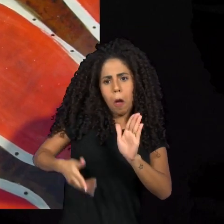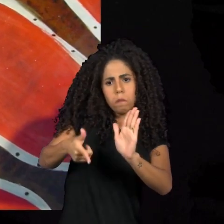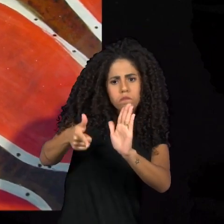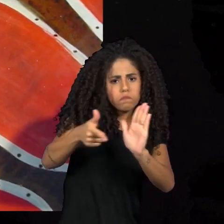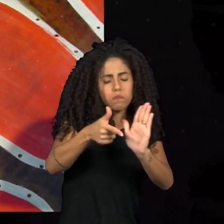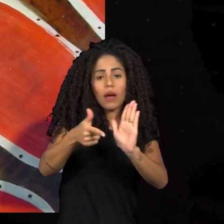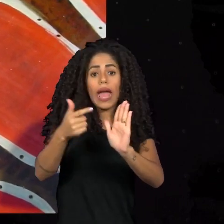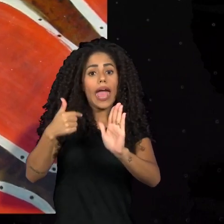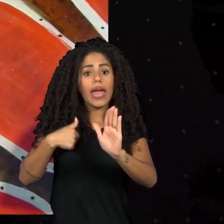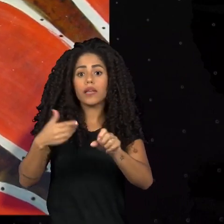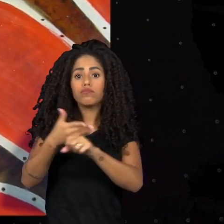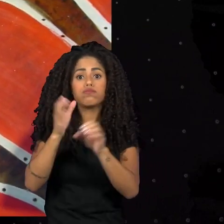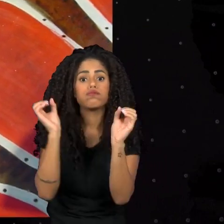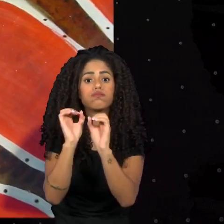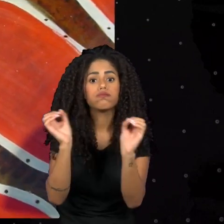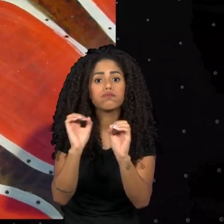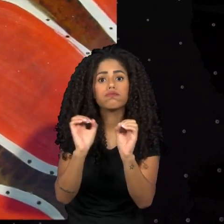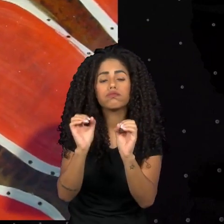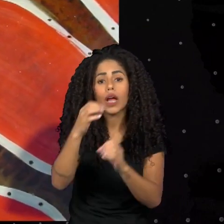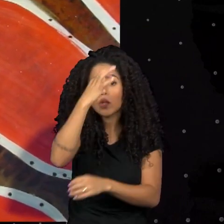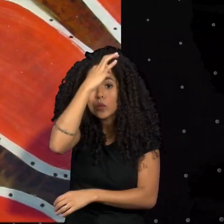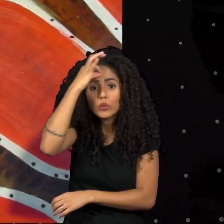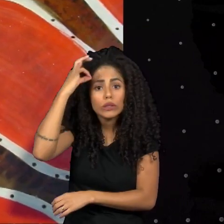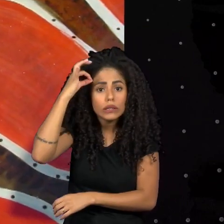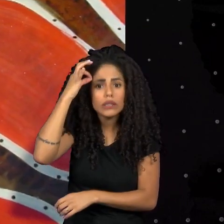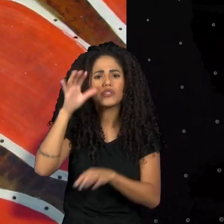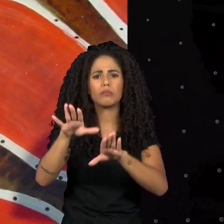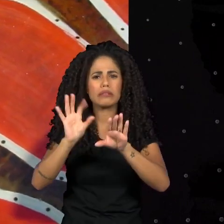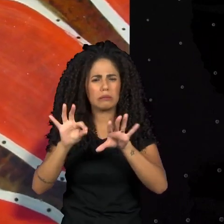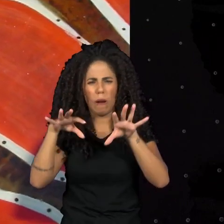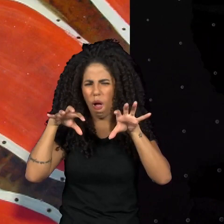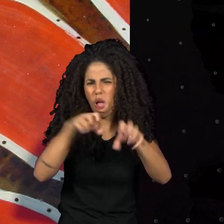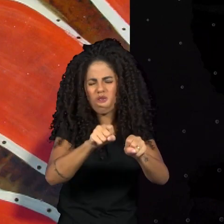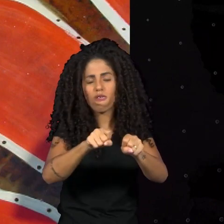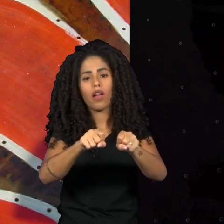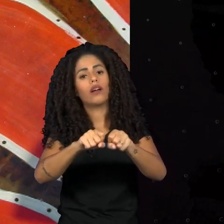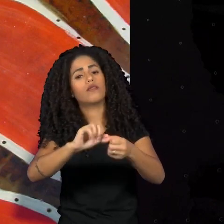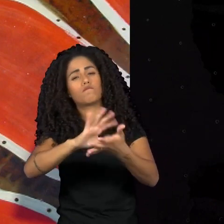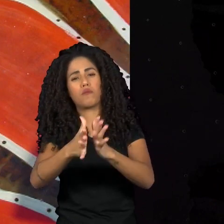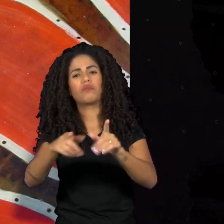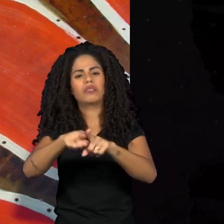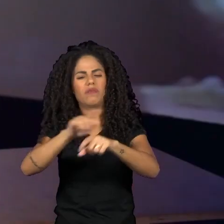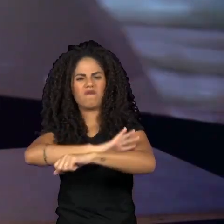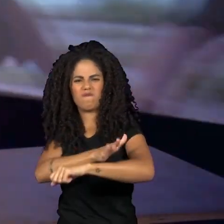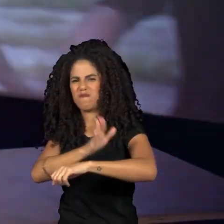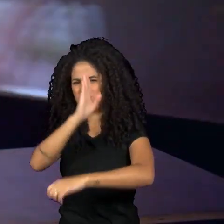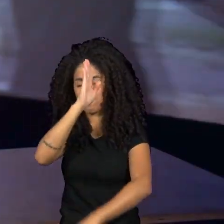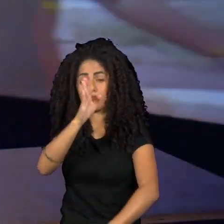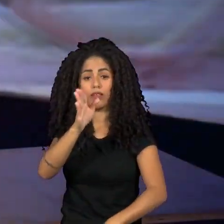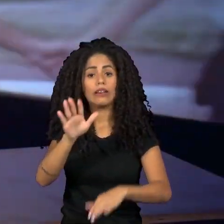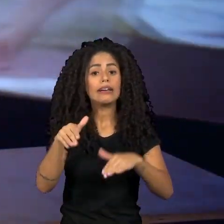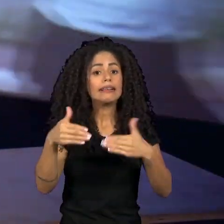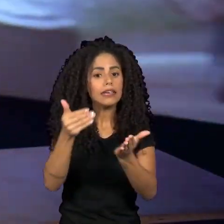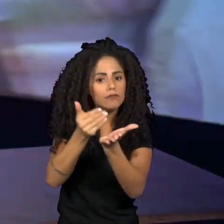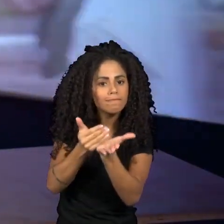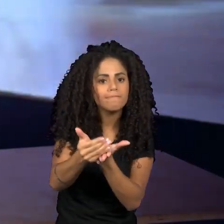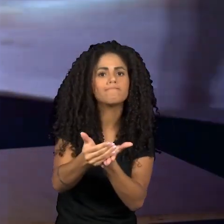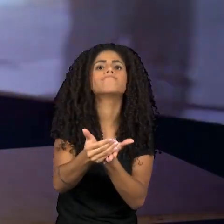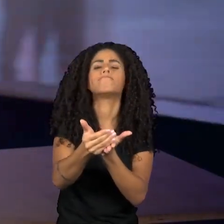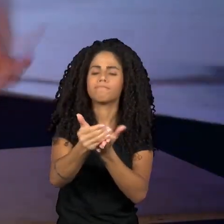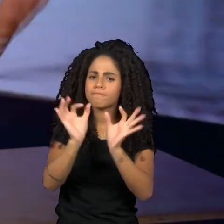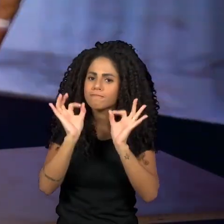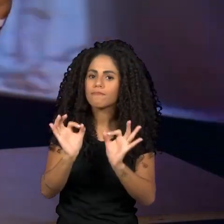participou disso, era uma operação completamente violenta, desastrada e principalmente racista. E é a partir disso